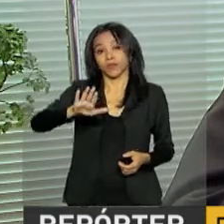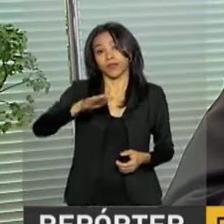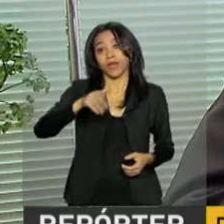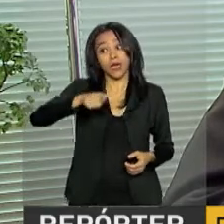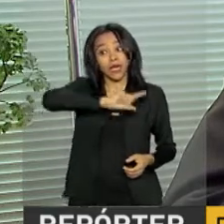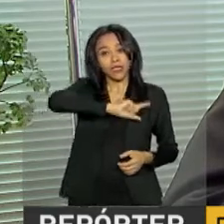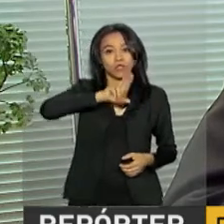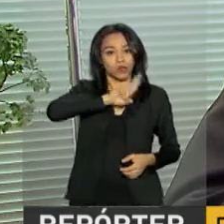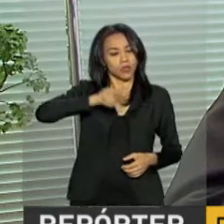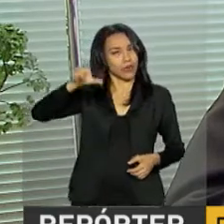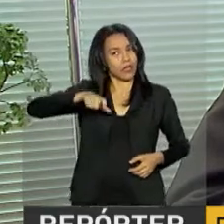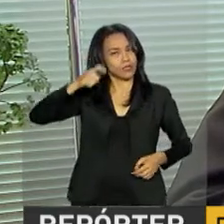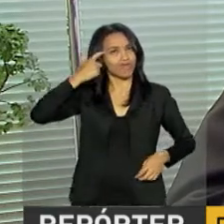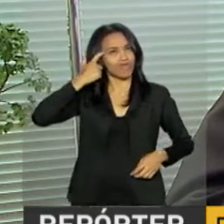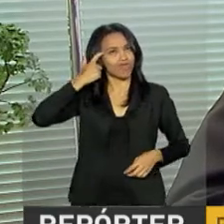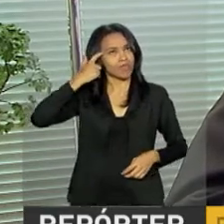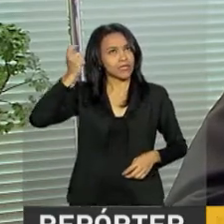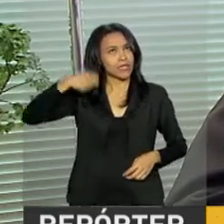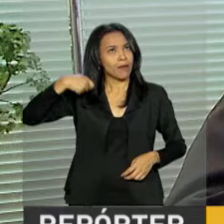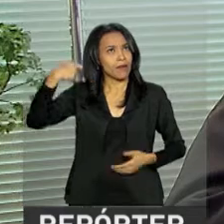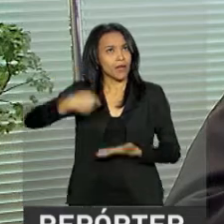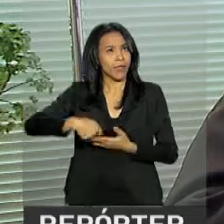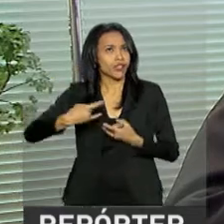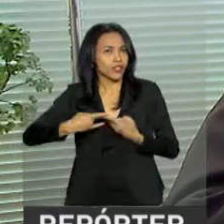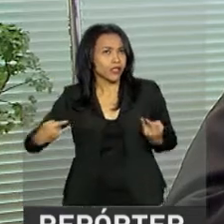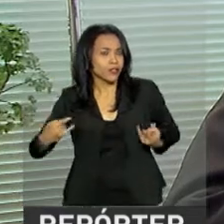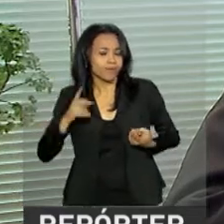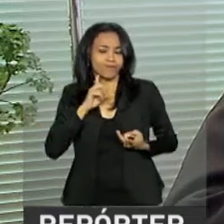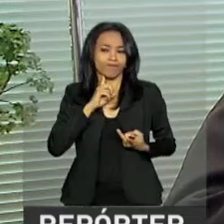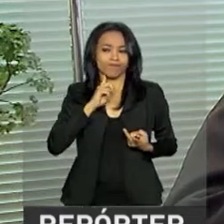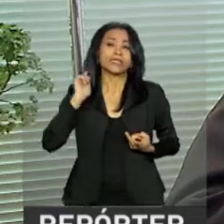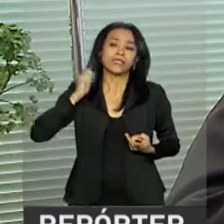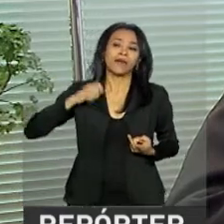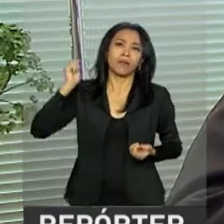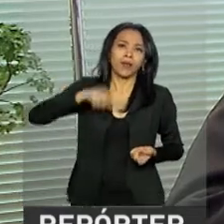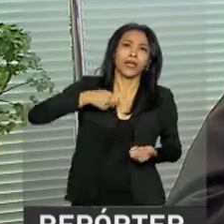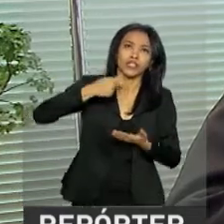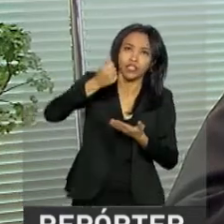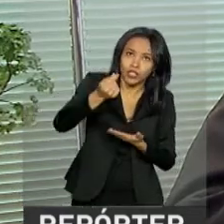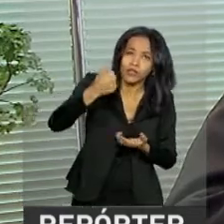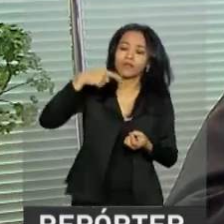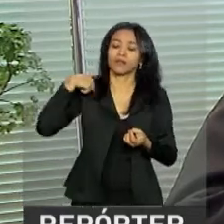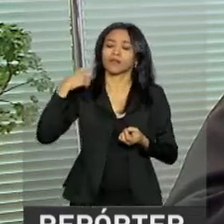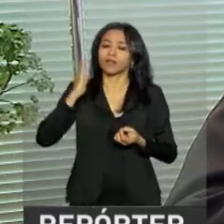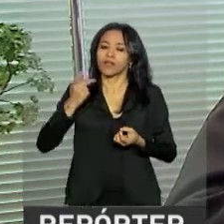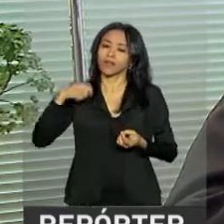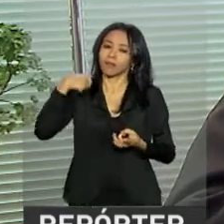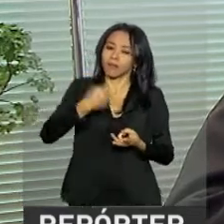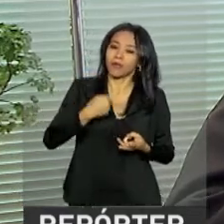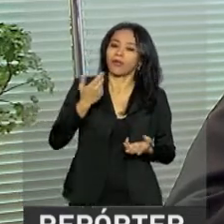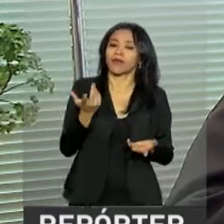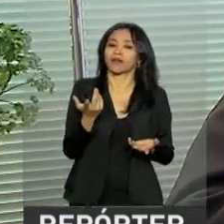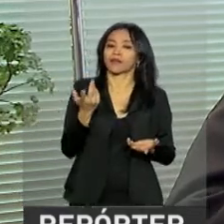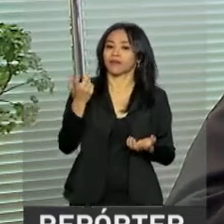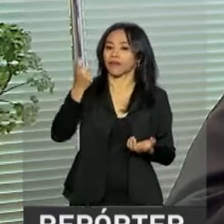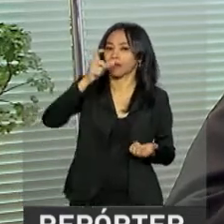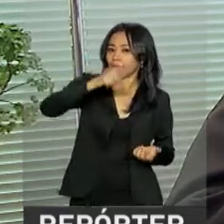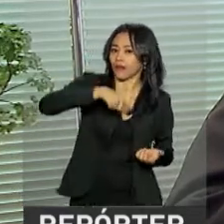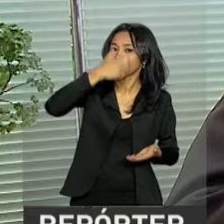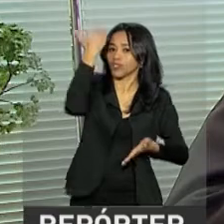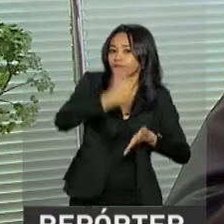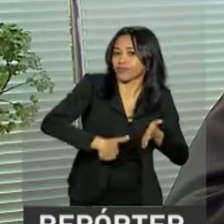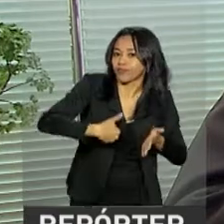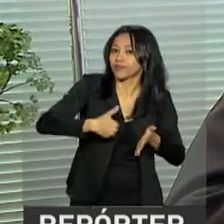de usar o cartão perguntas posso pagar em cheque posso pagar em dinheiro posso pagar um cartão de débito se a resposta for sim